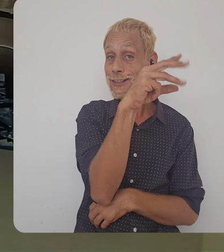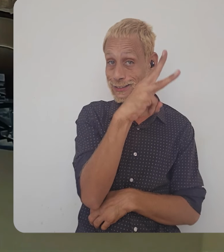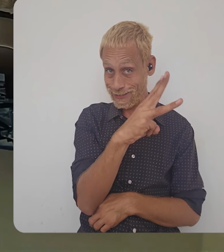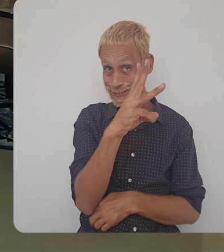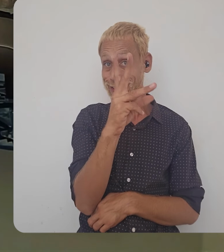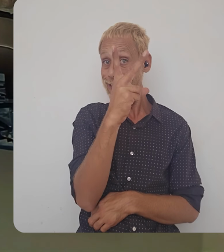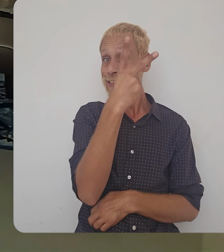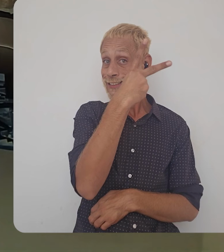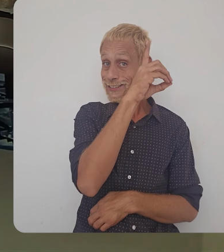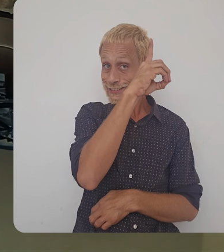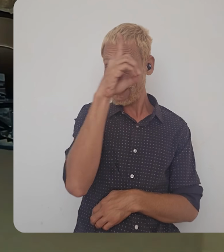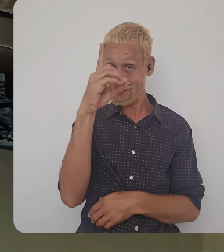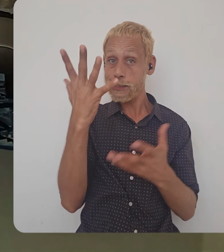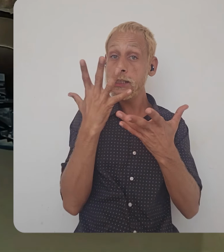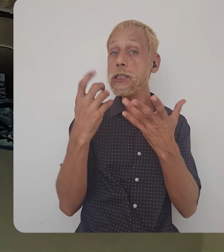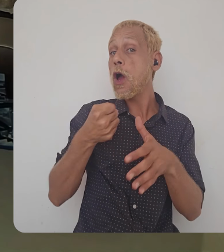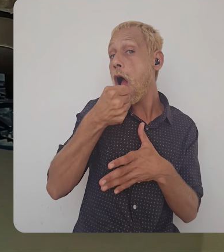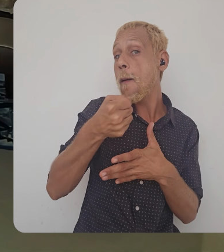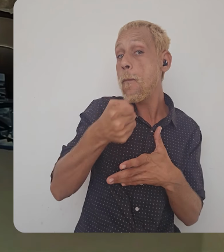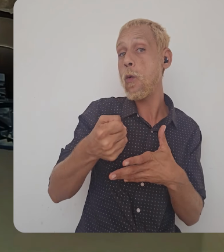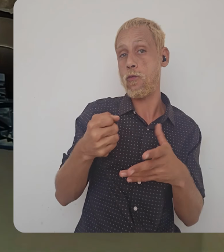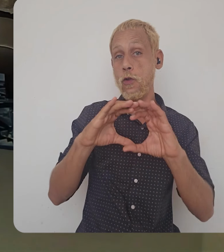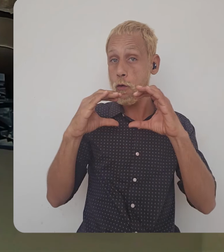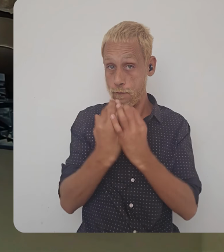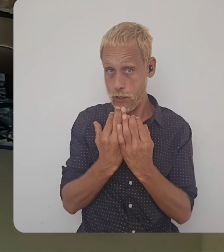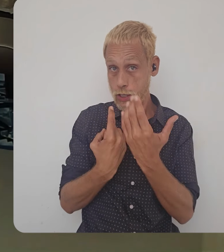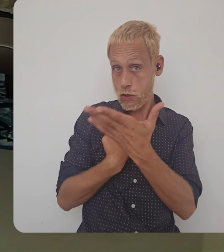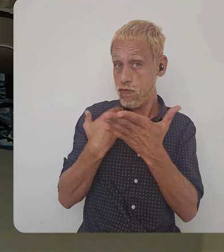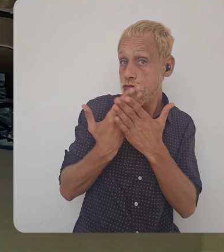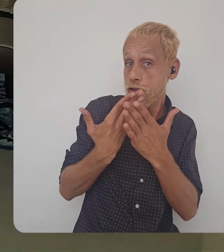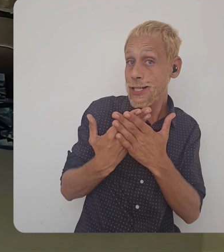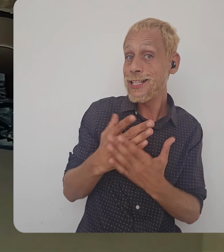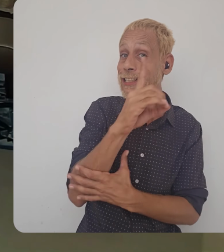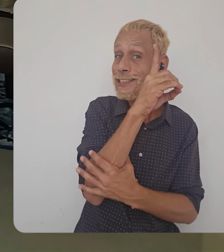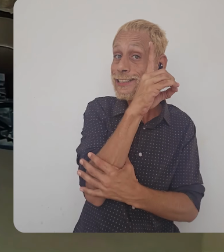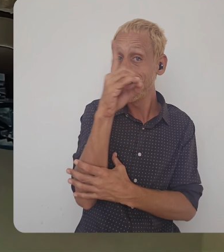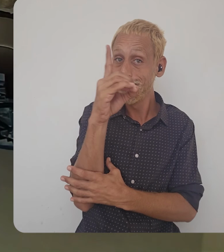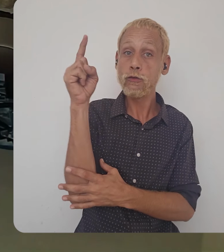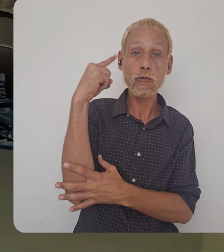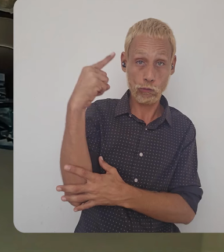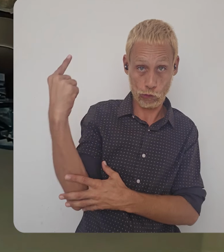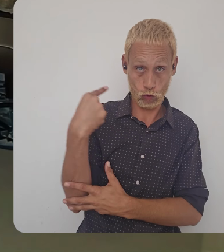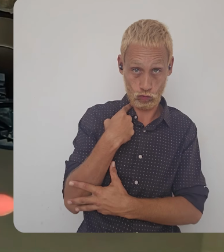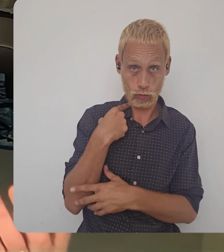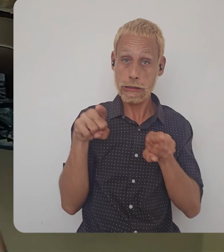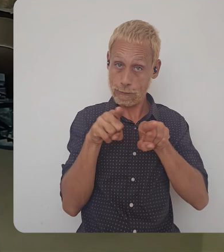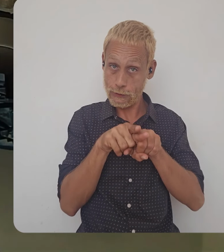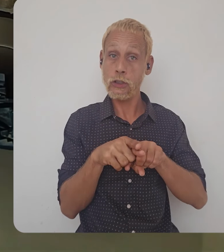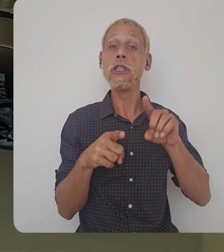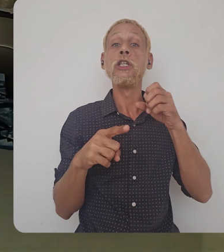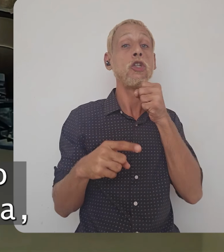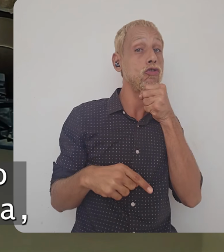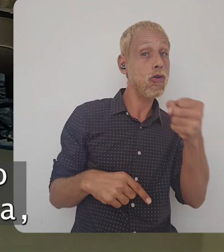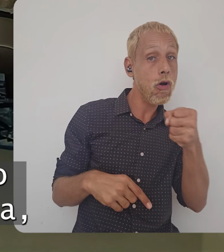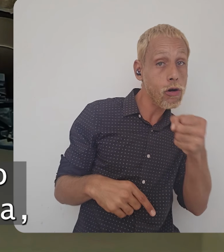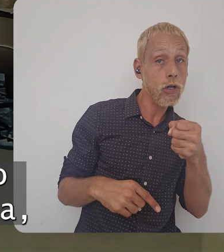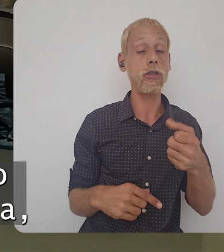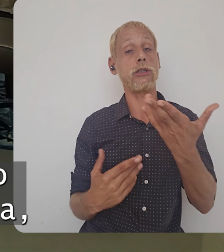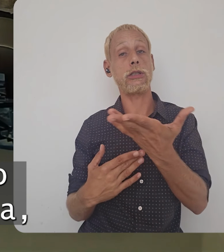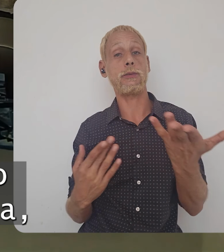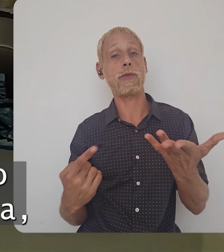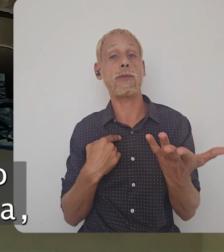1973, a direção do Diário de Pernambuco queria um repórter para fazer o setor forense que estudasse direito e jornalismo. Isso